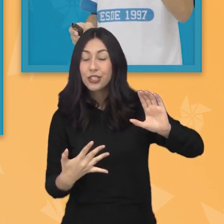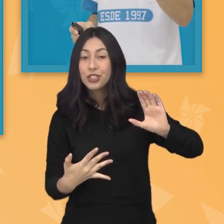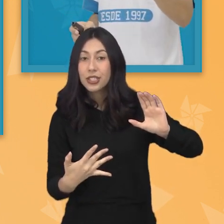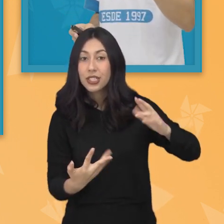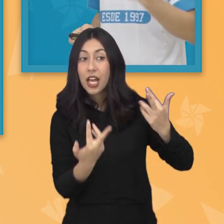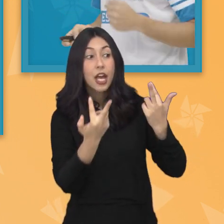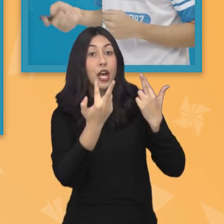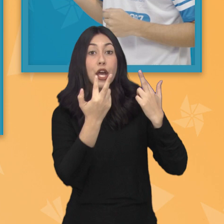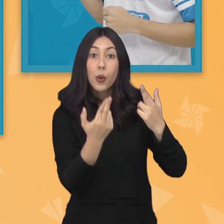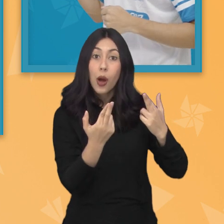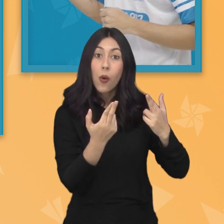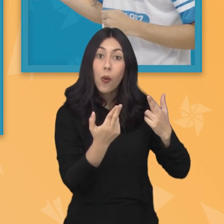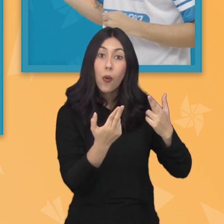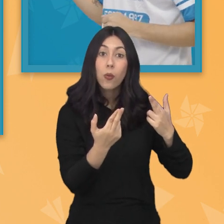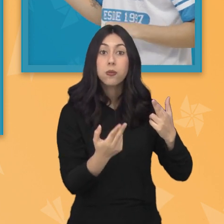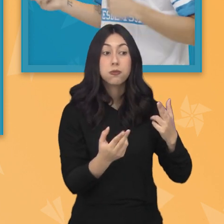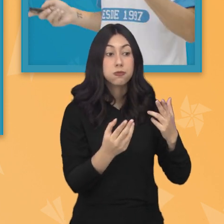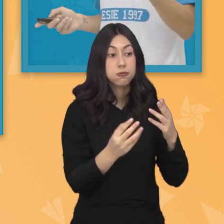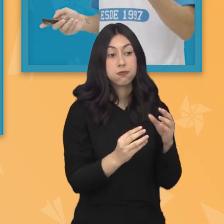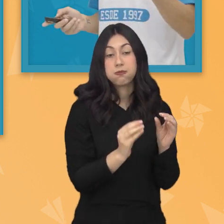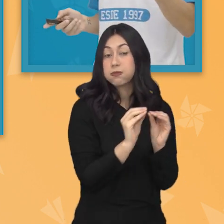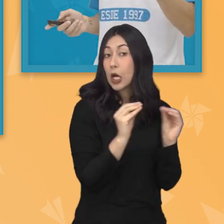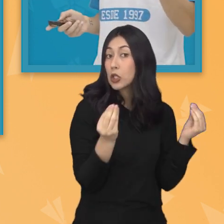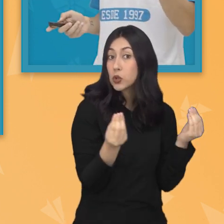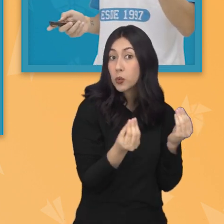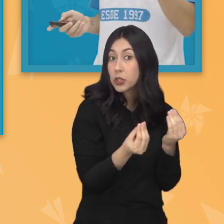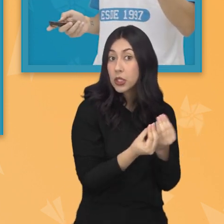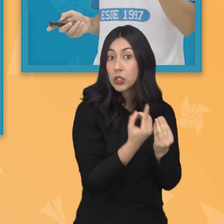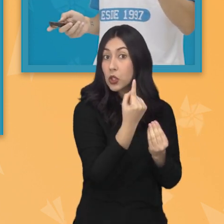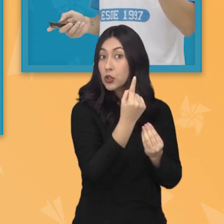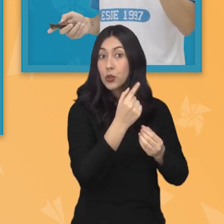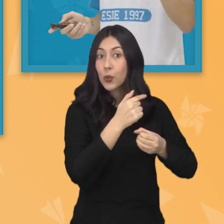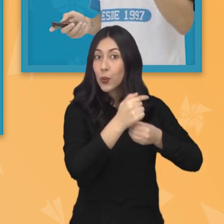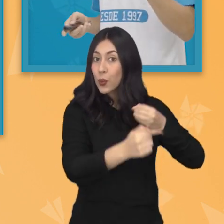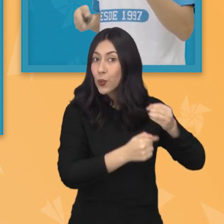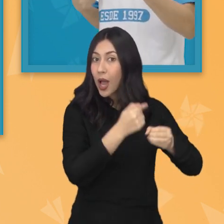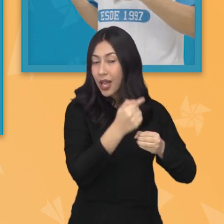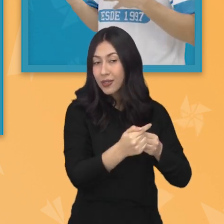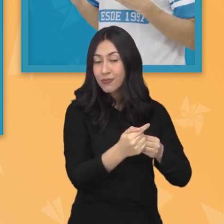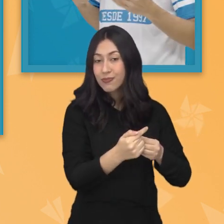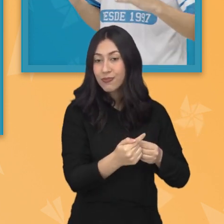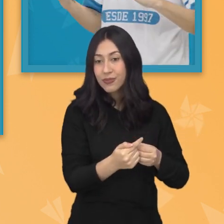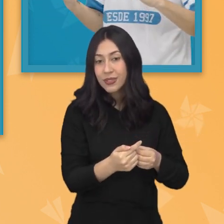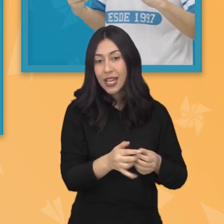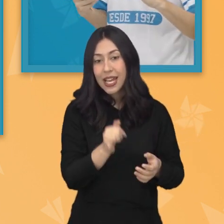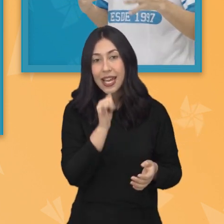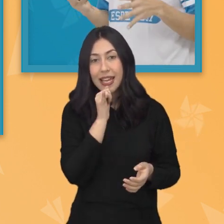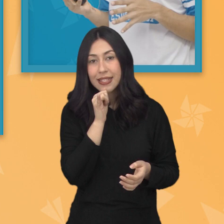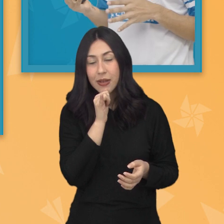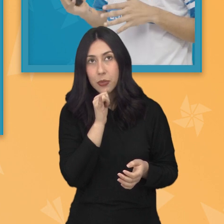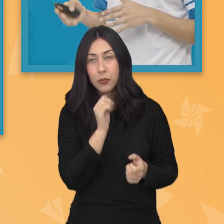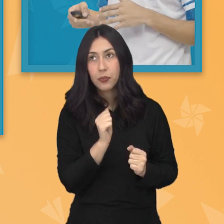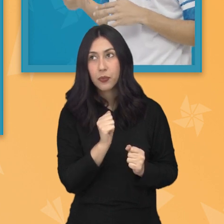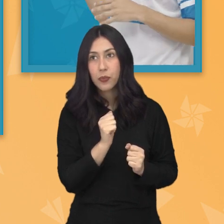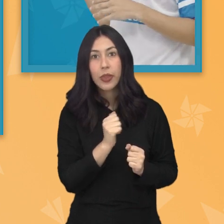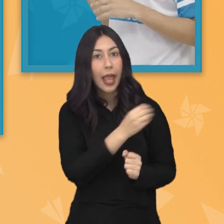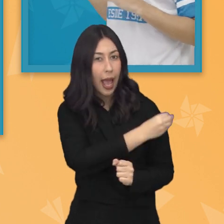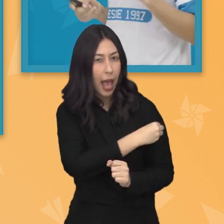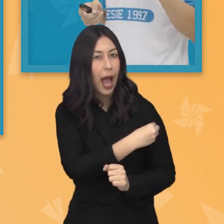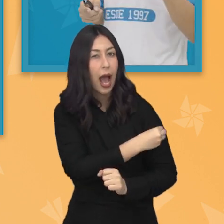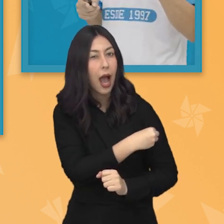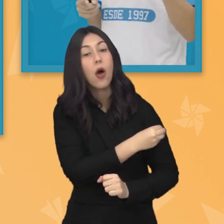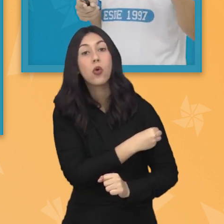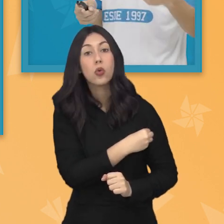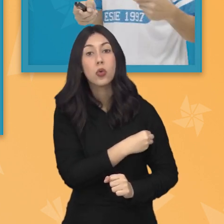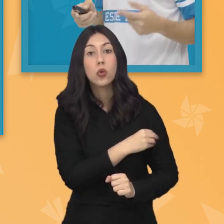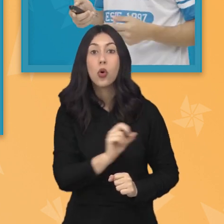mudança de estado físico. Um exemplo bem comum do nosso dia a dia é o álcool que a gente compra em supermercados também,